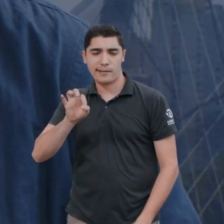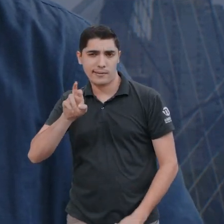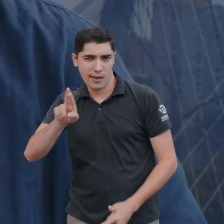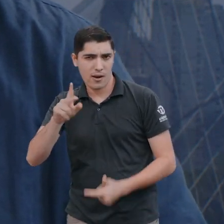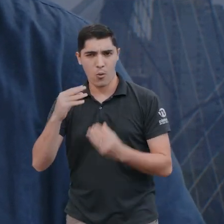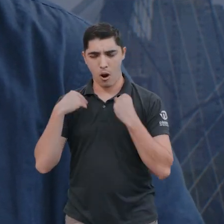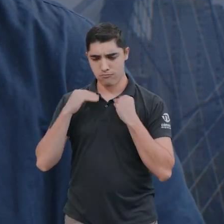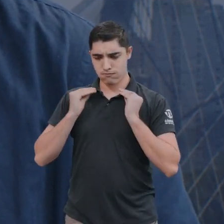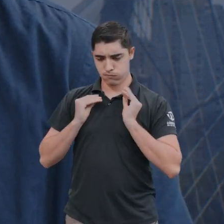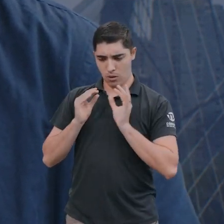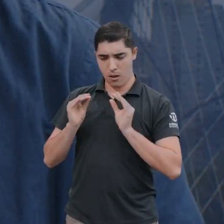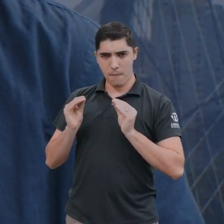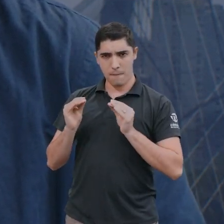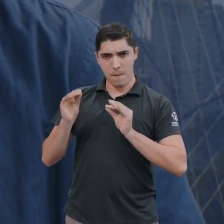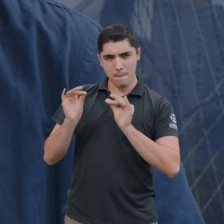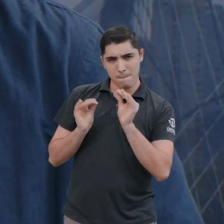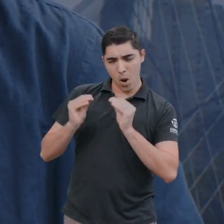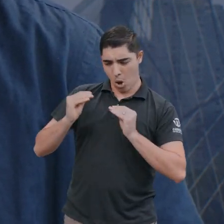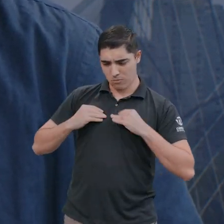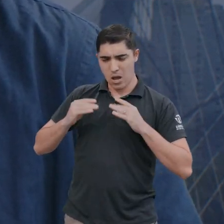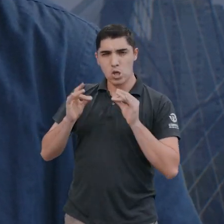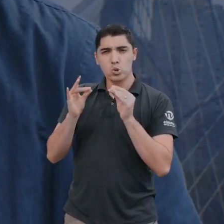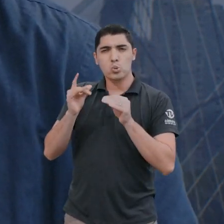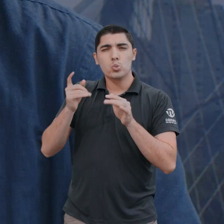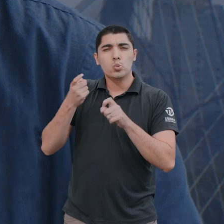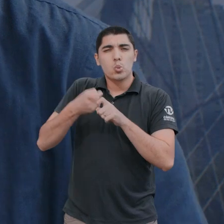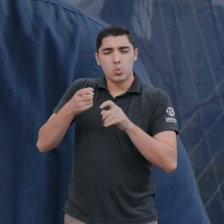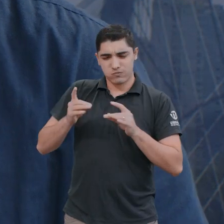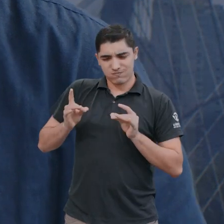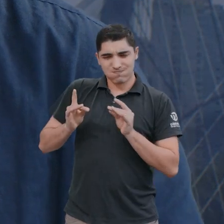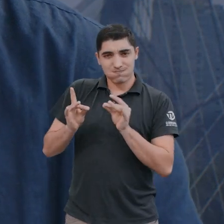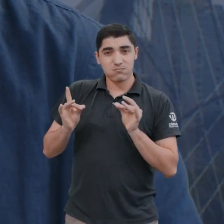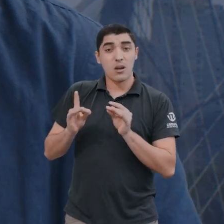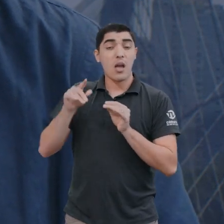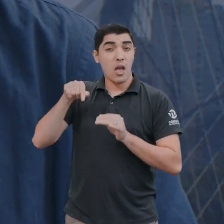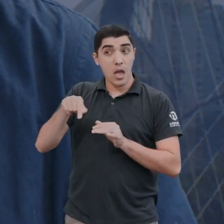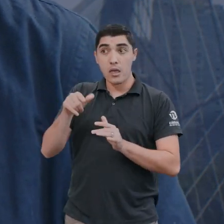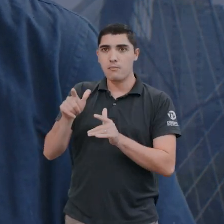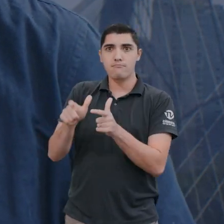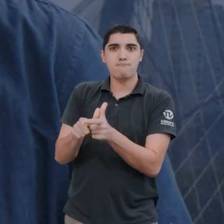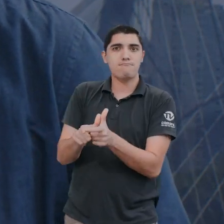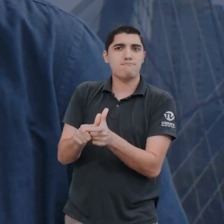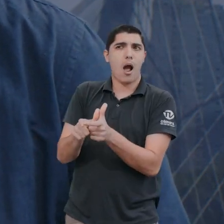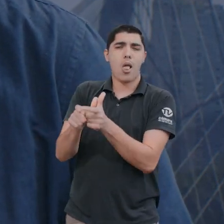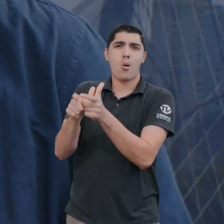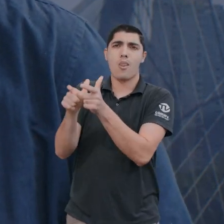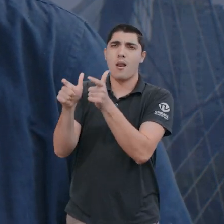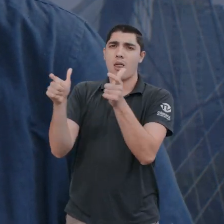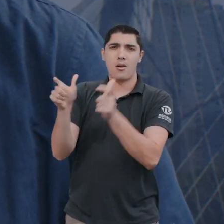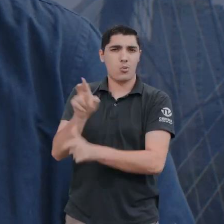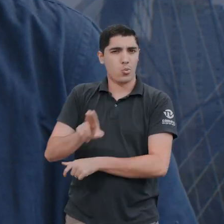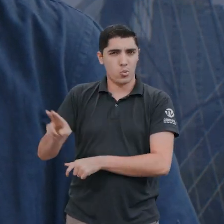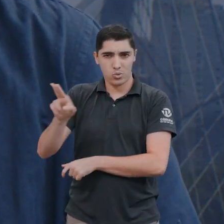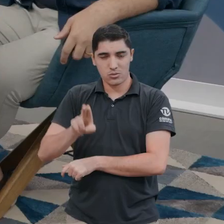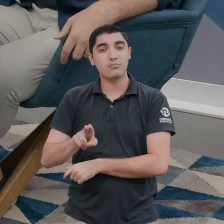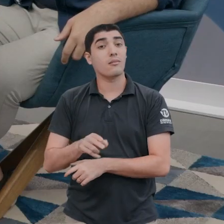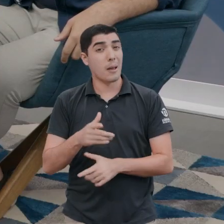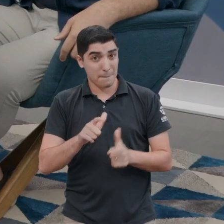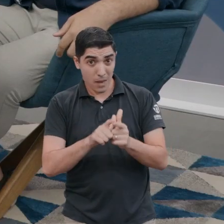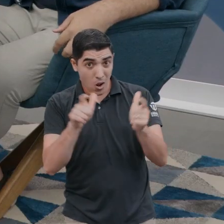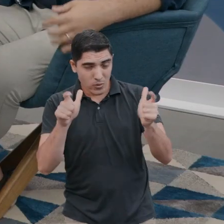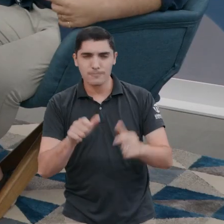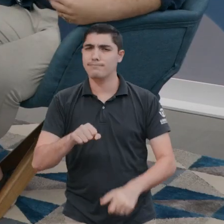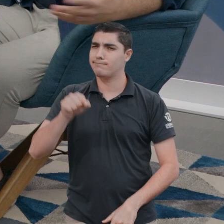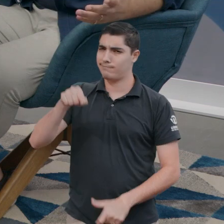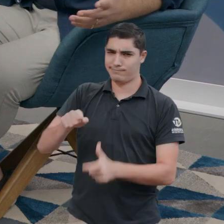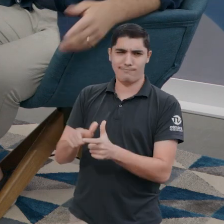poliamida, enfim, que são tecidos que hoje são muito utilizados pela indústria do fast fashion. A maioria, né? Muito. E